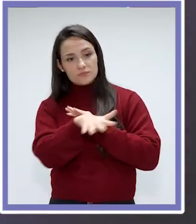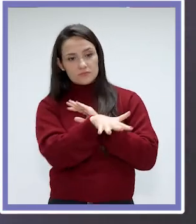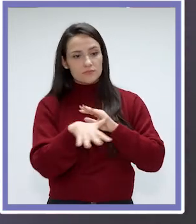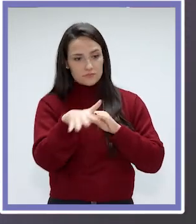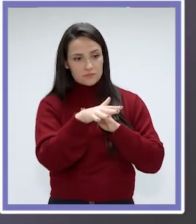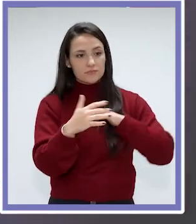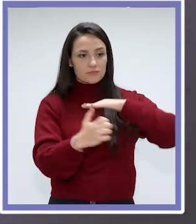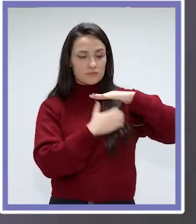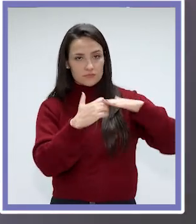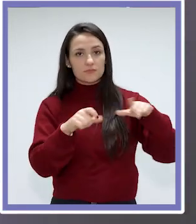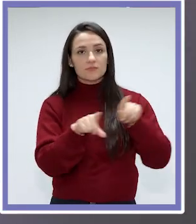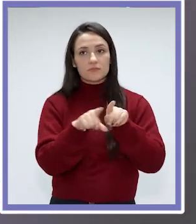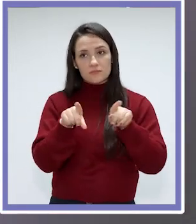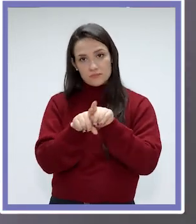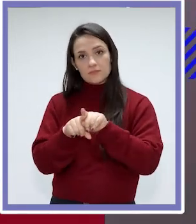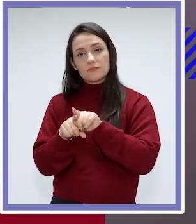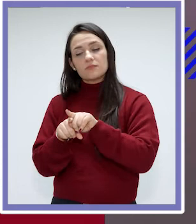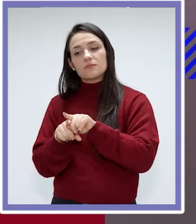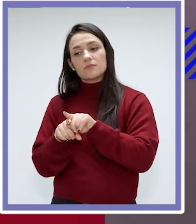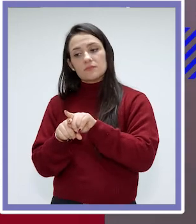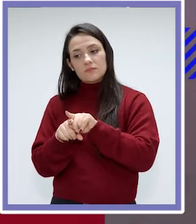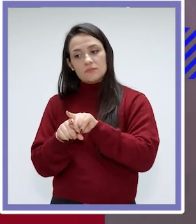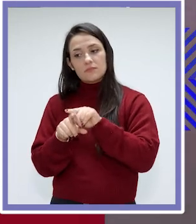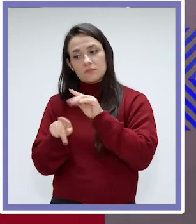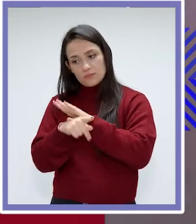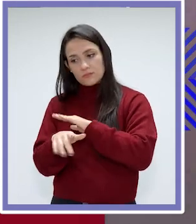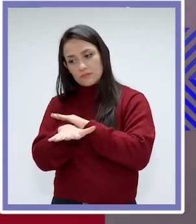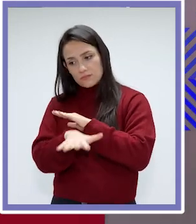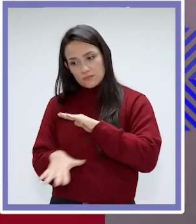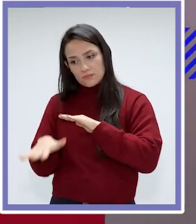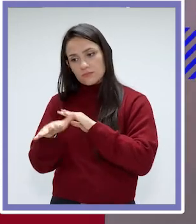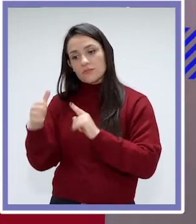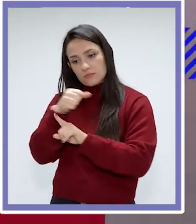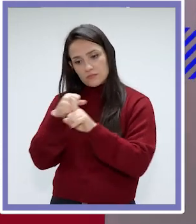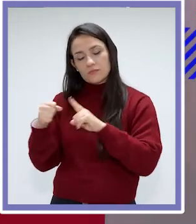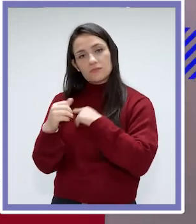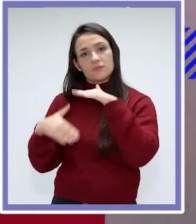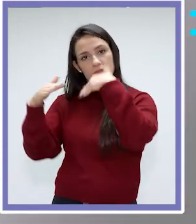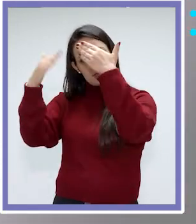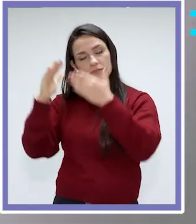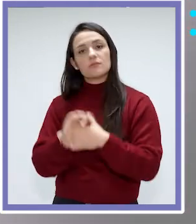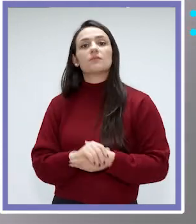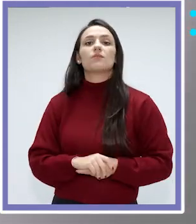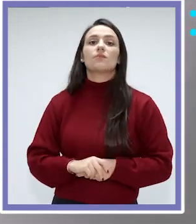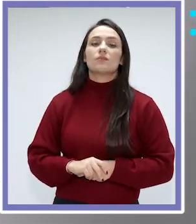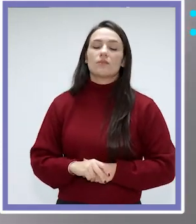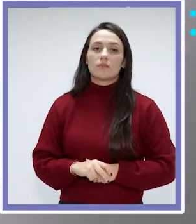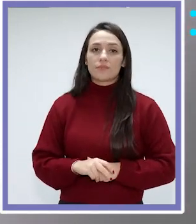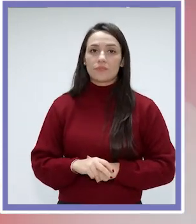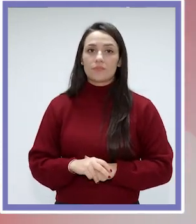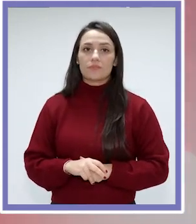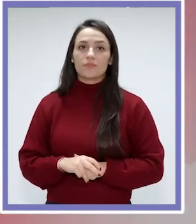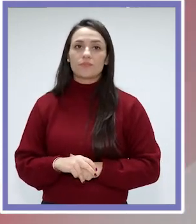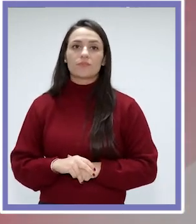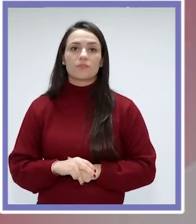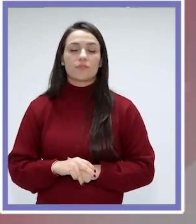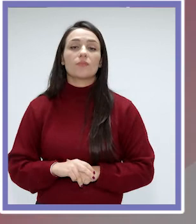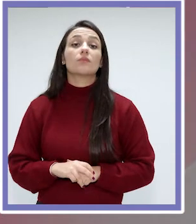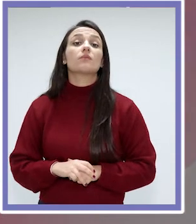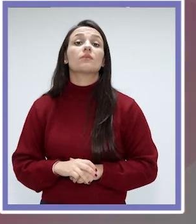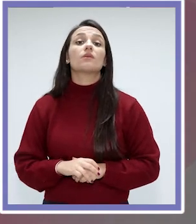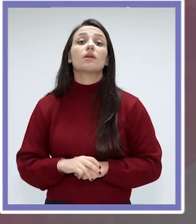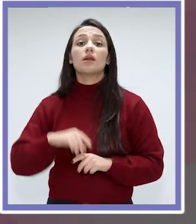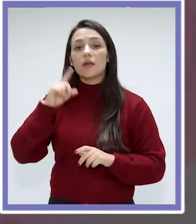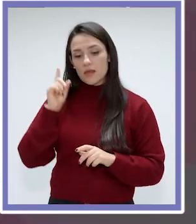e setor governamental. Então, nós fizemos 3 objetivos para cada uma dos eixos. Esses objetivos